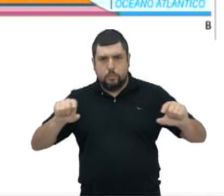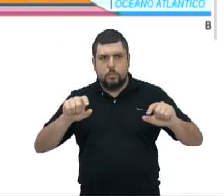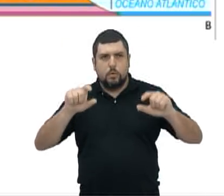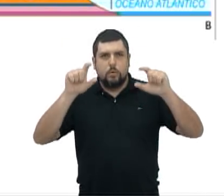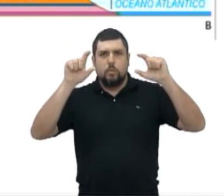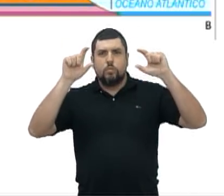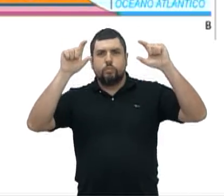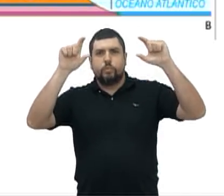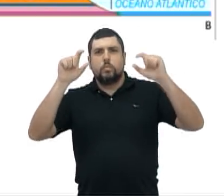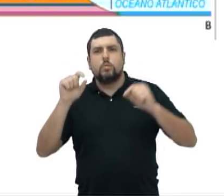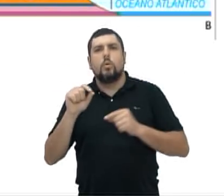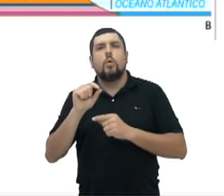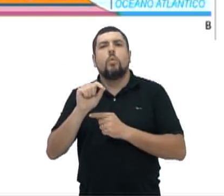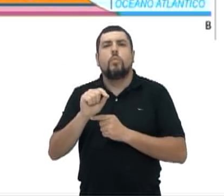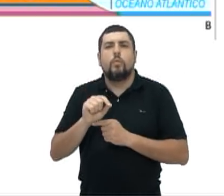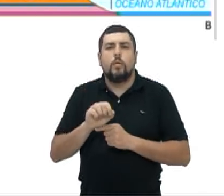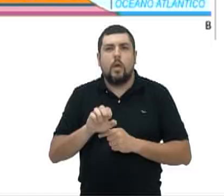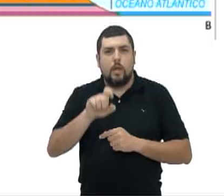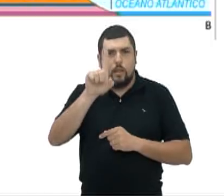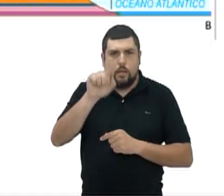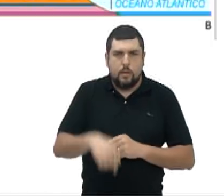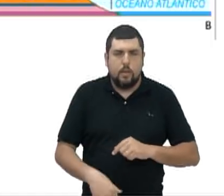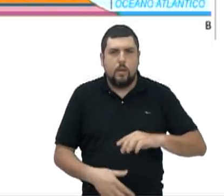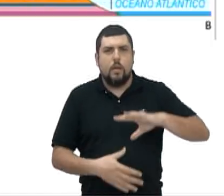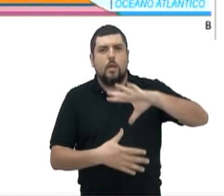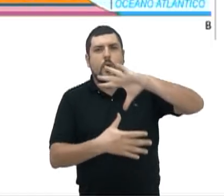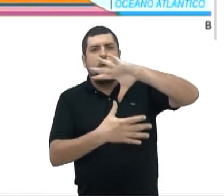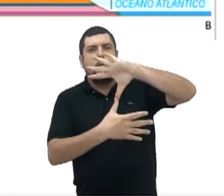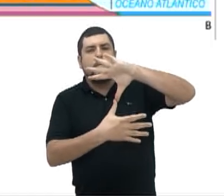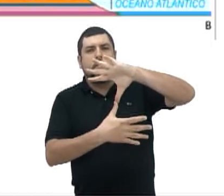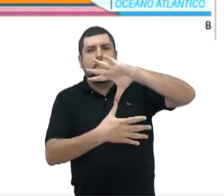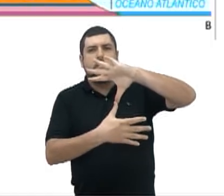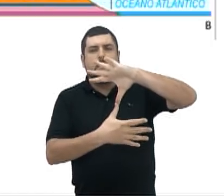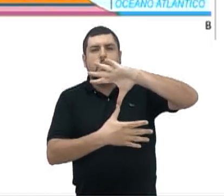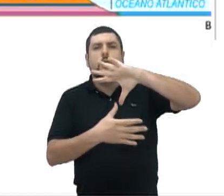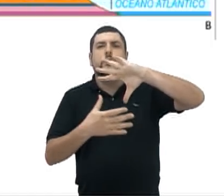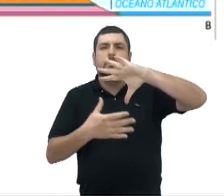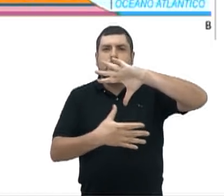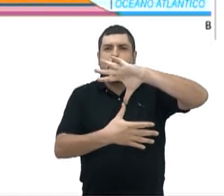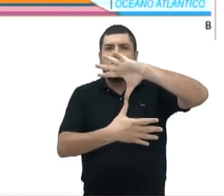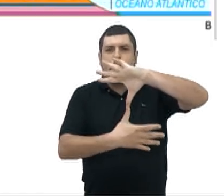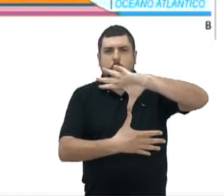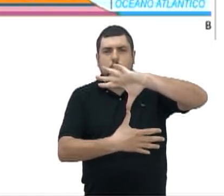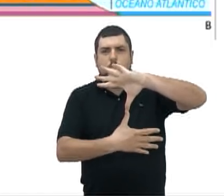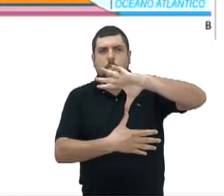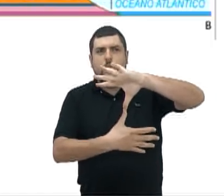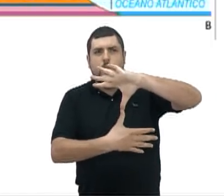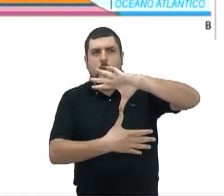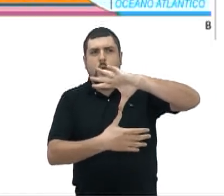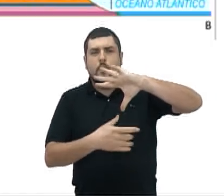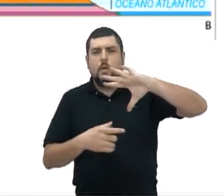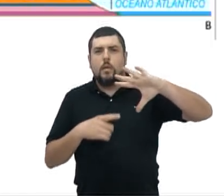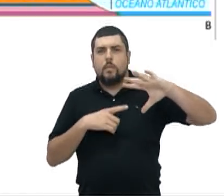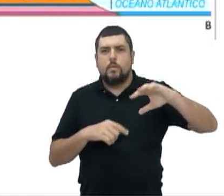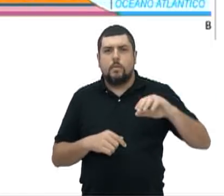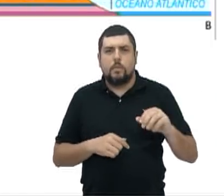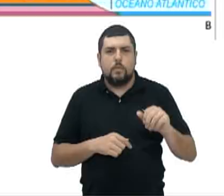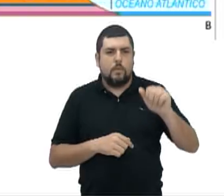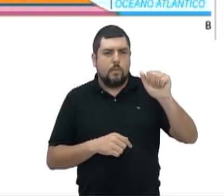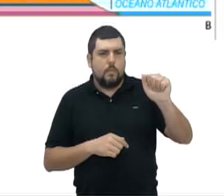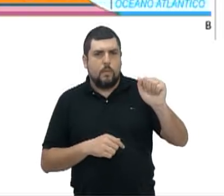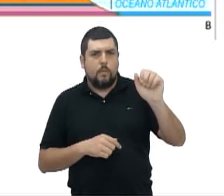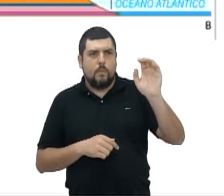do Norte destacada. Observe que nós temos a letra A e a letra B na América do